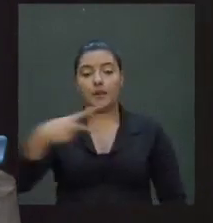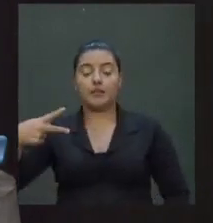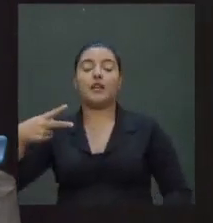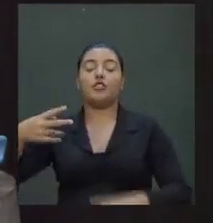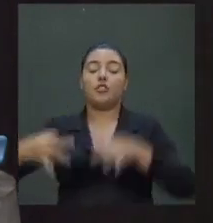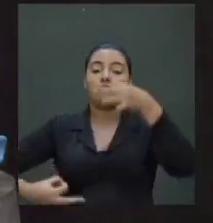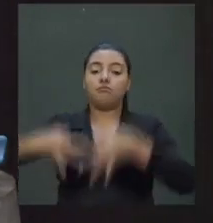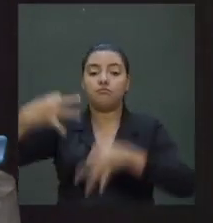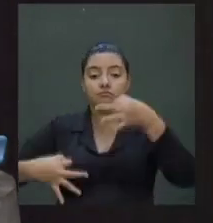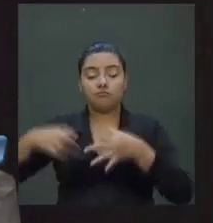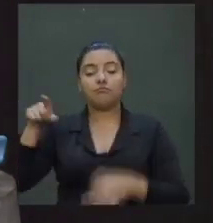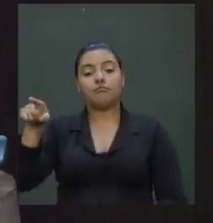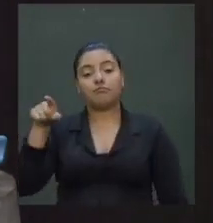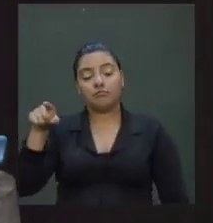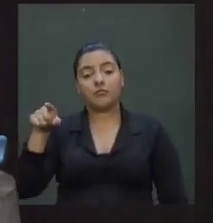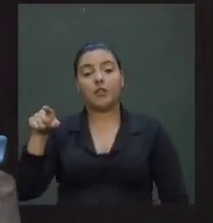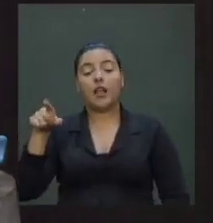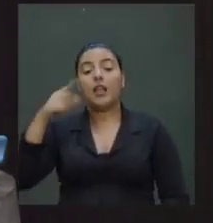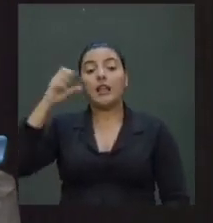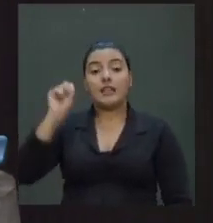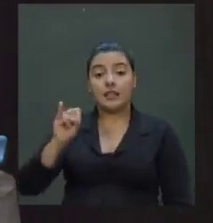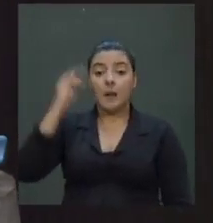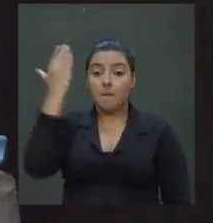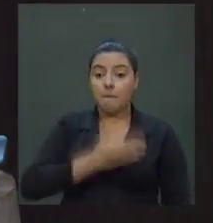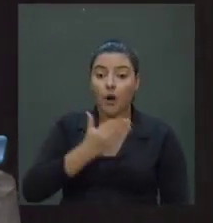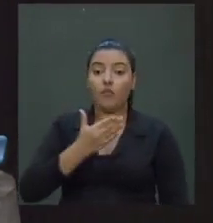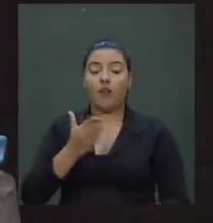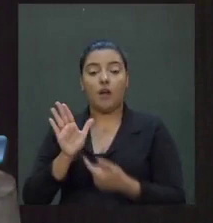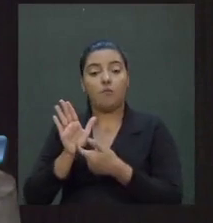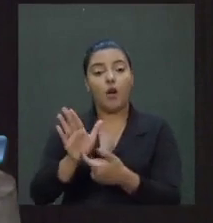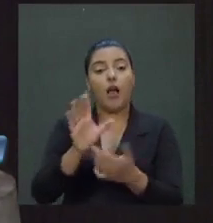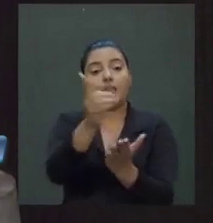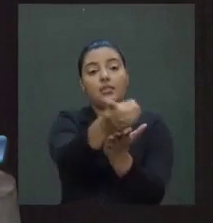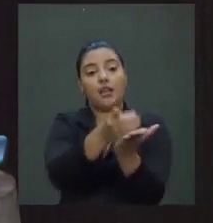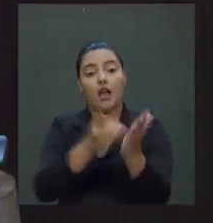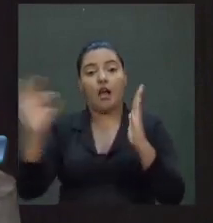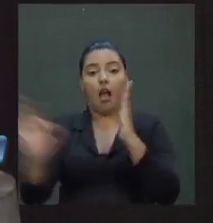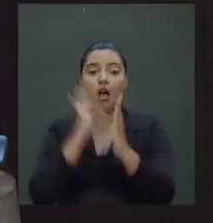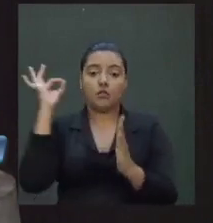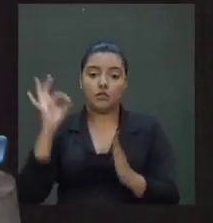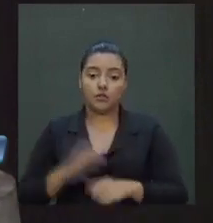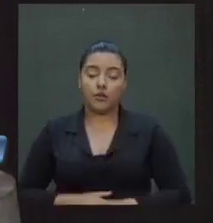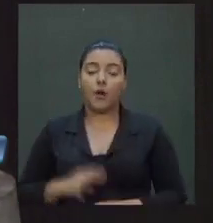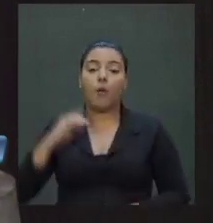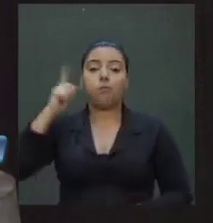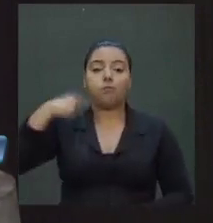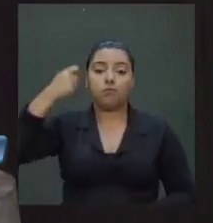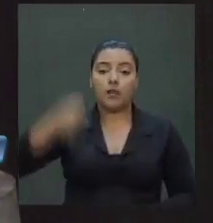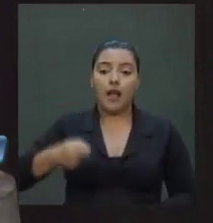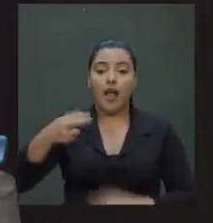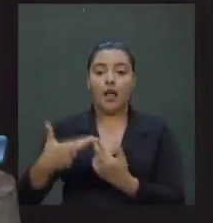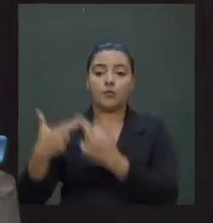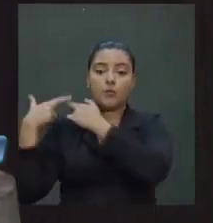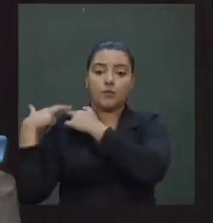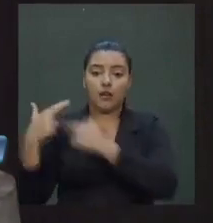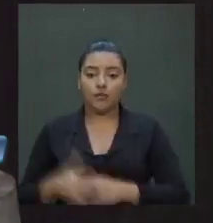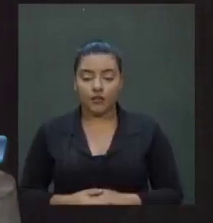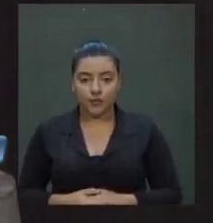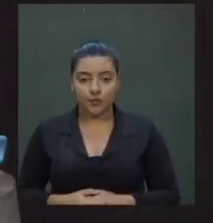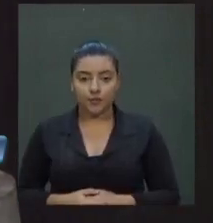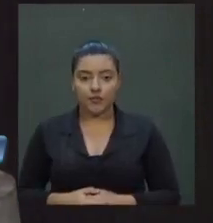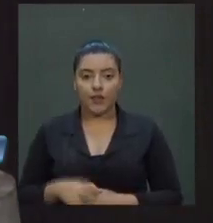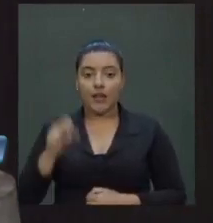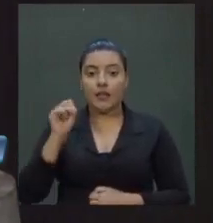tribunal, as unidades judiciárias que comprovarem essa situação por meio de declaração assinada pelo magistrado responsável. Ou seja, isenta